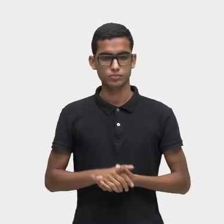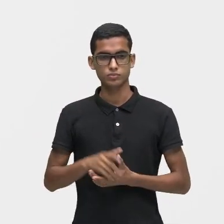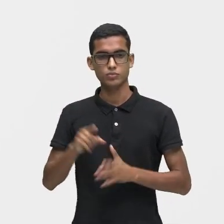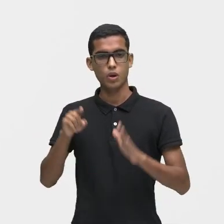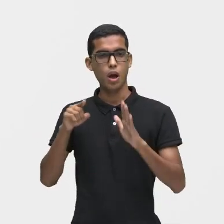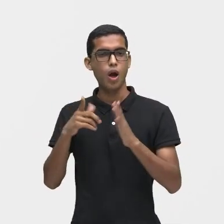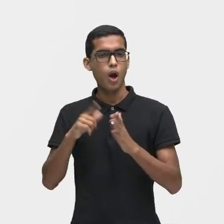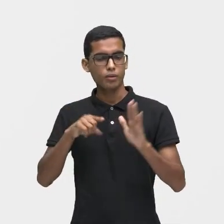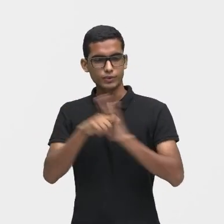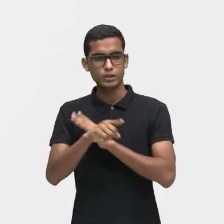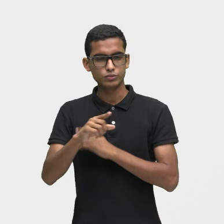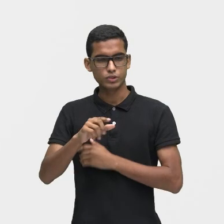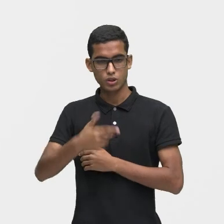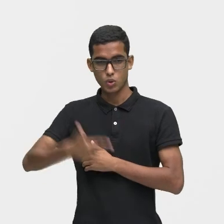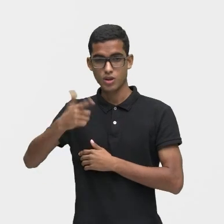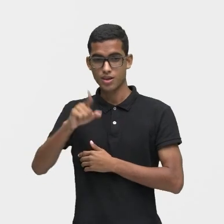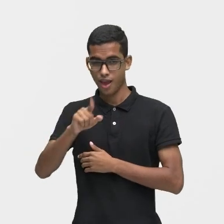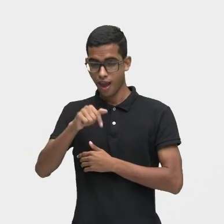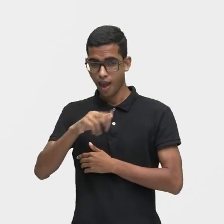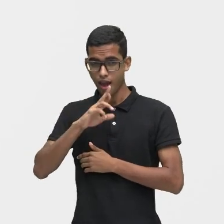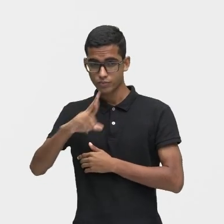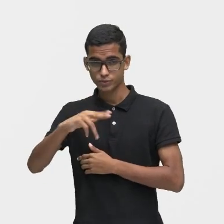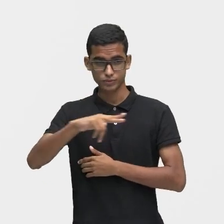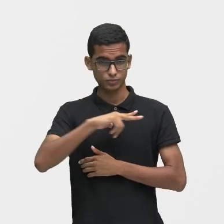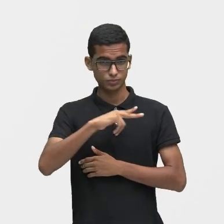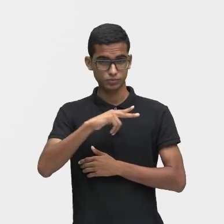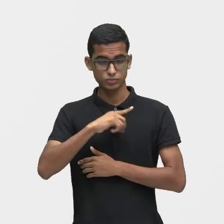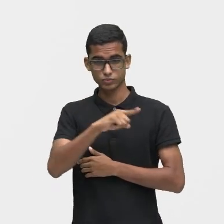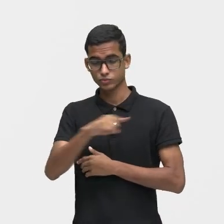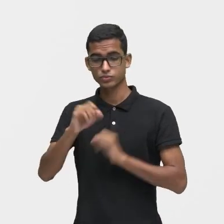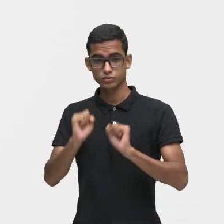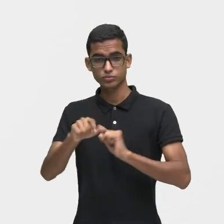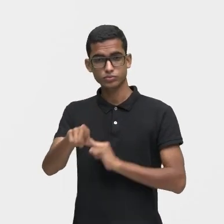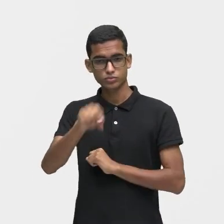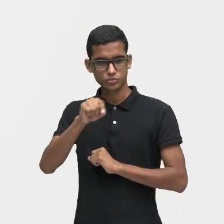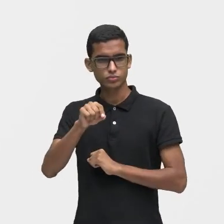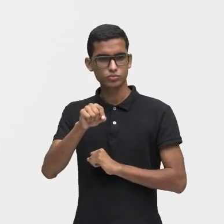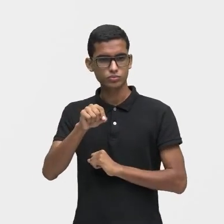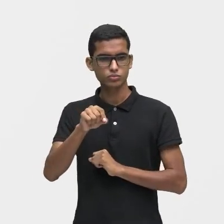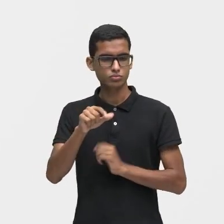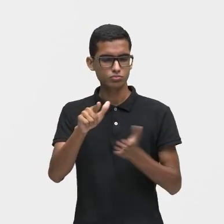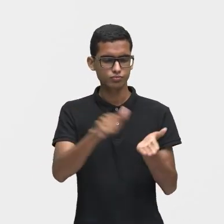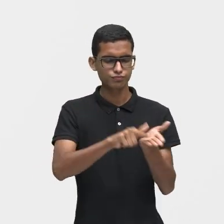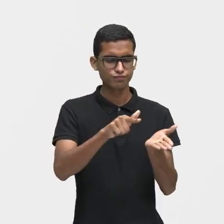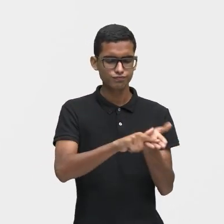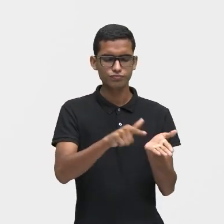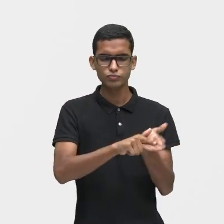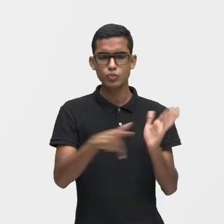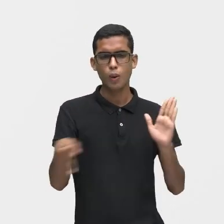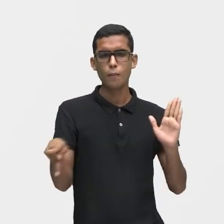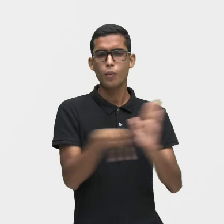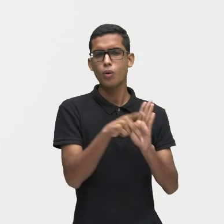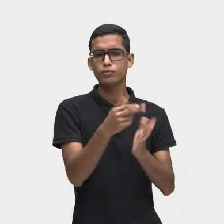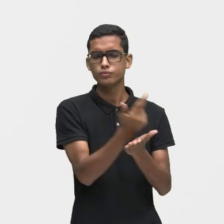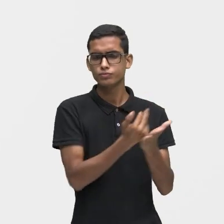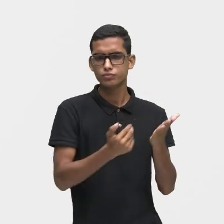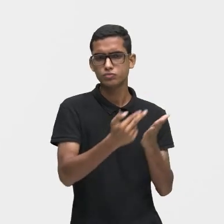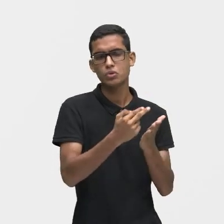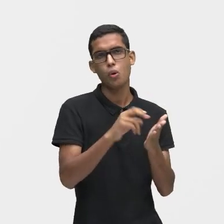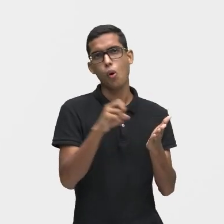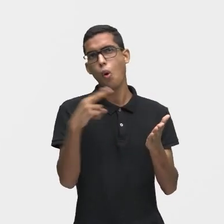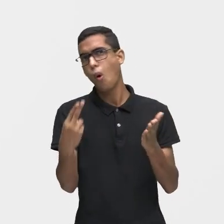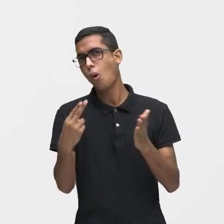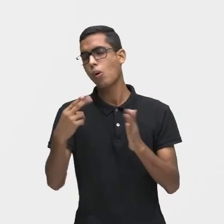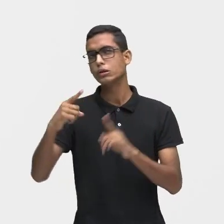selecionar. Se você selecionar um papel de desenho, então que tipo de tinta eu vou